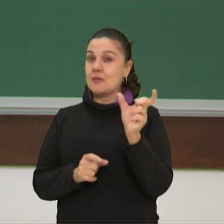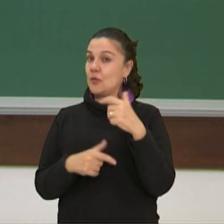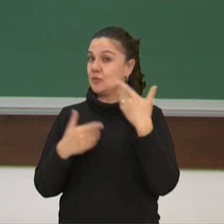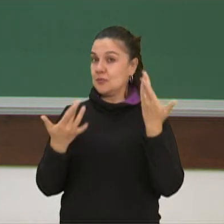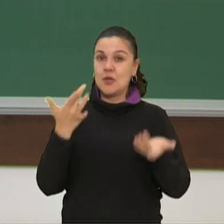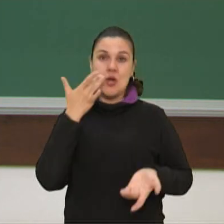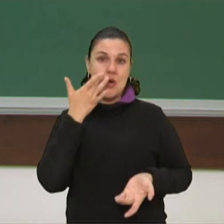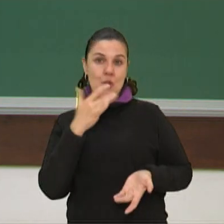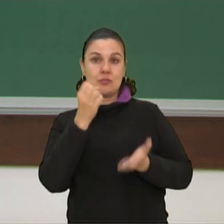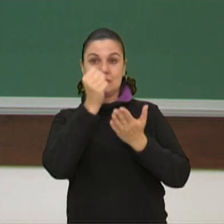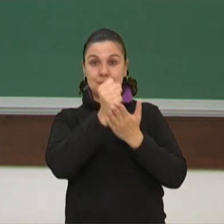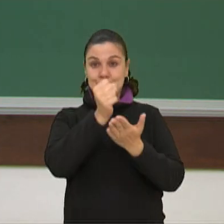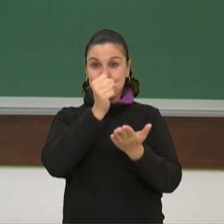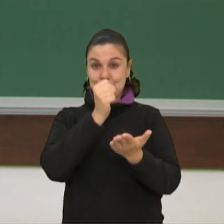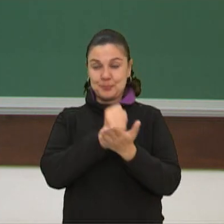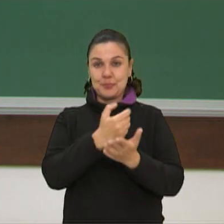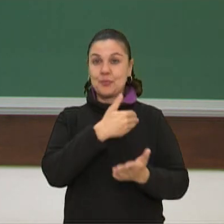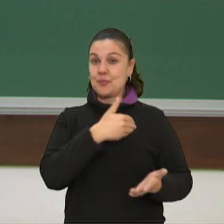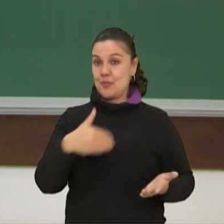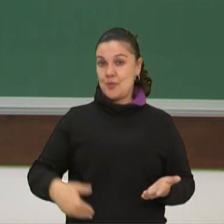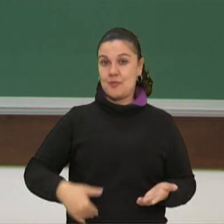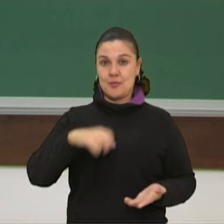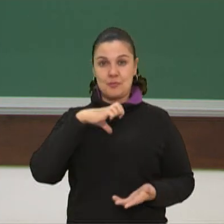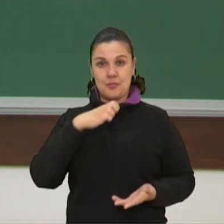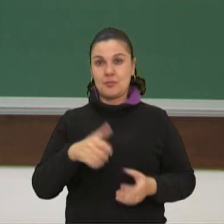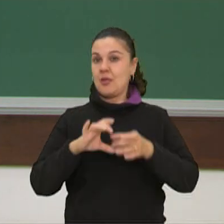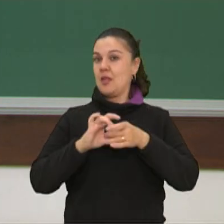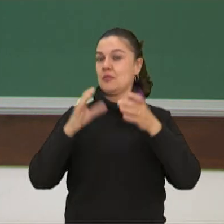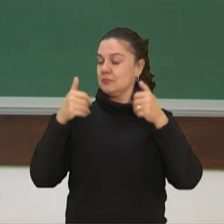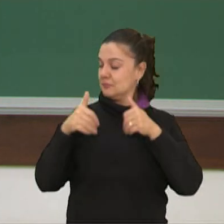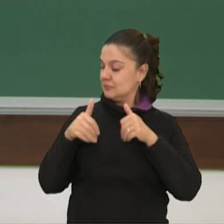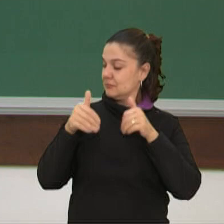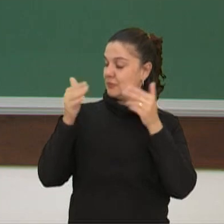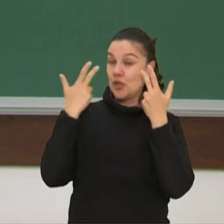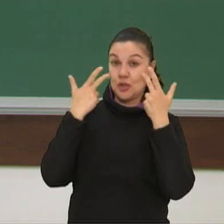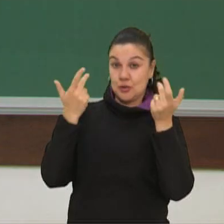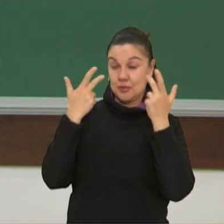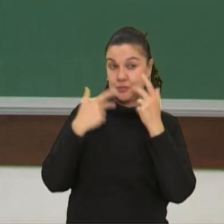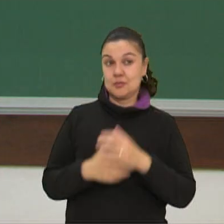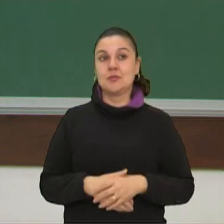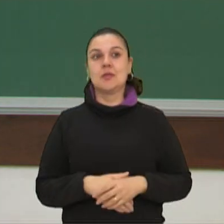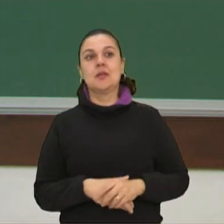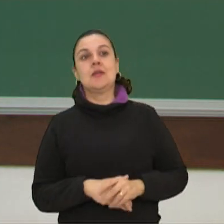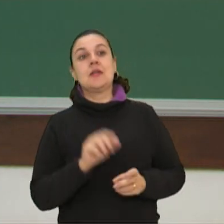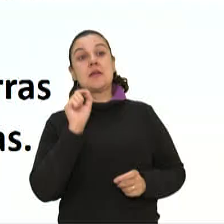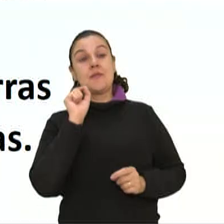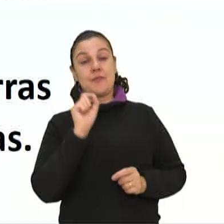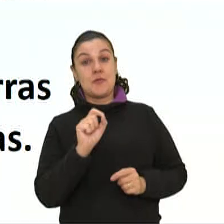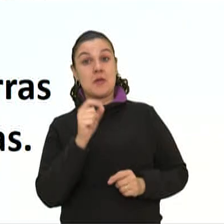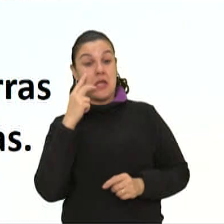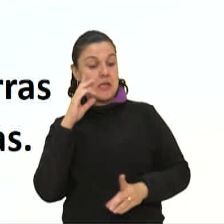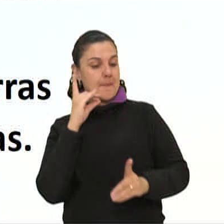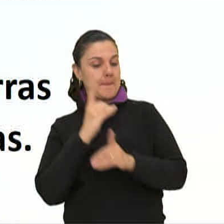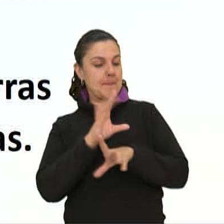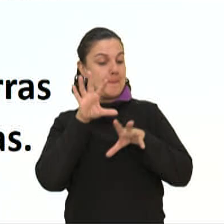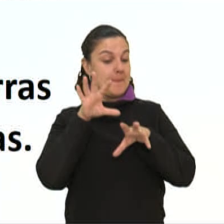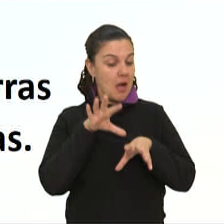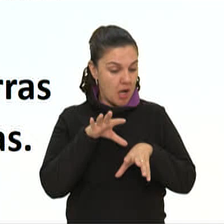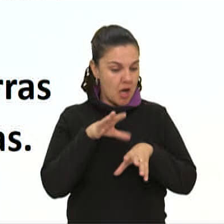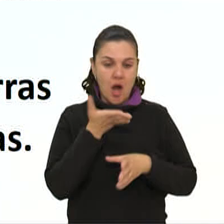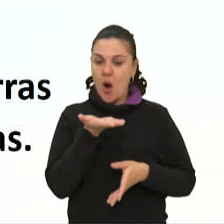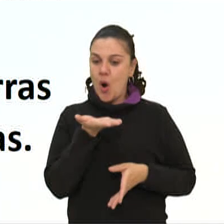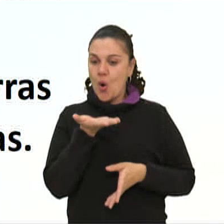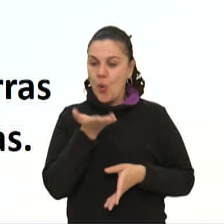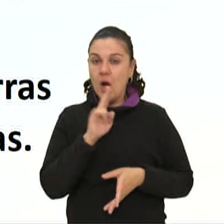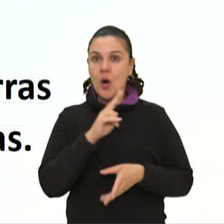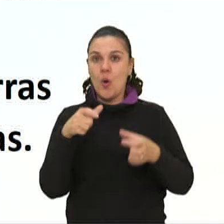barrinha de ouro com a marca do governo oficial. Aí pode negociar ele normalmente. Então, quem fosse pego com ouro em pó